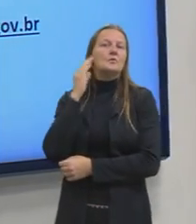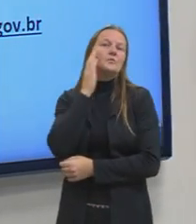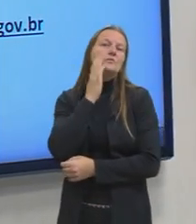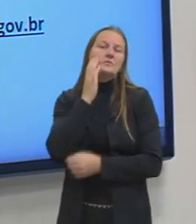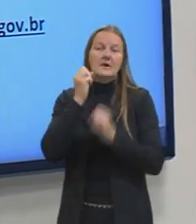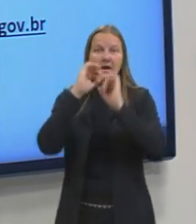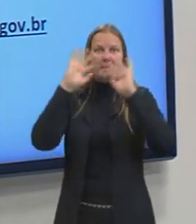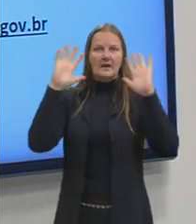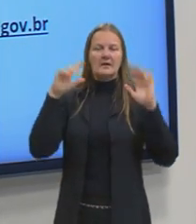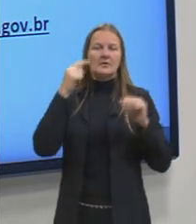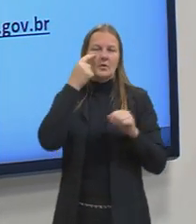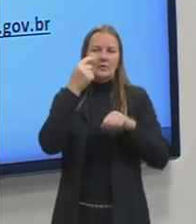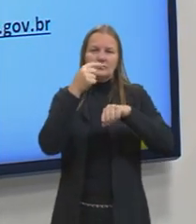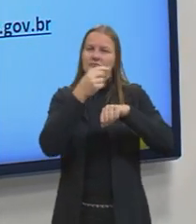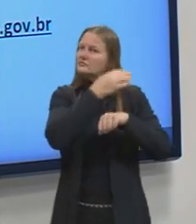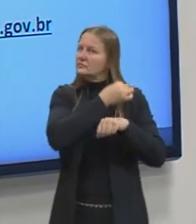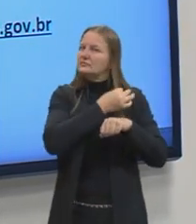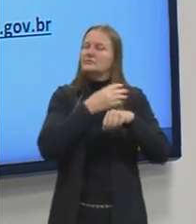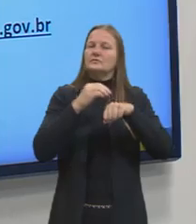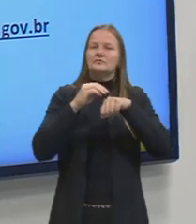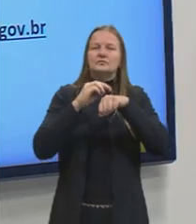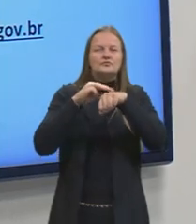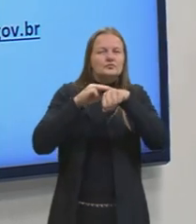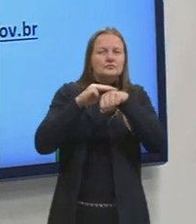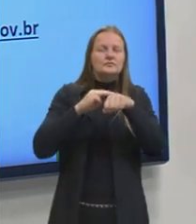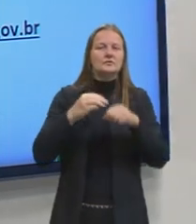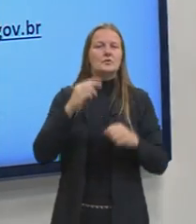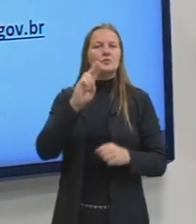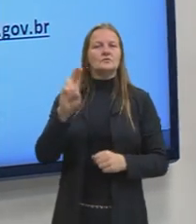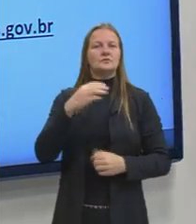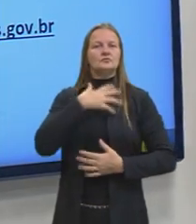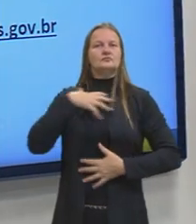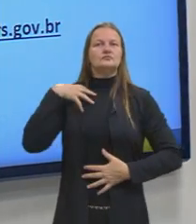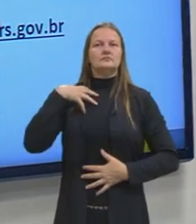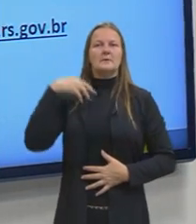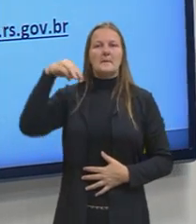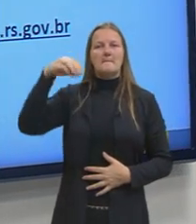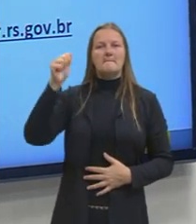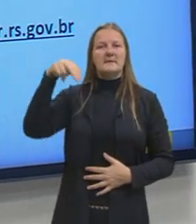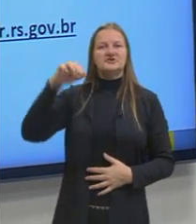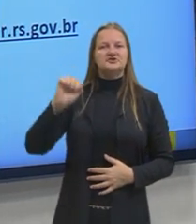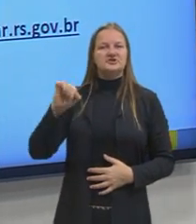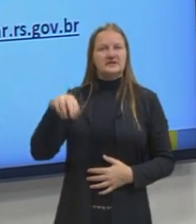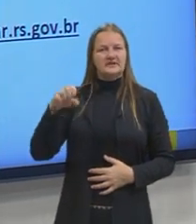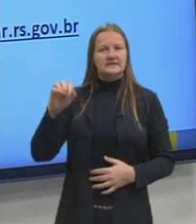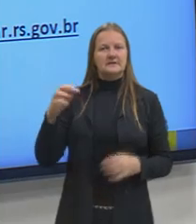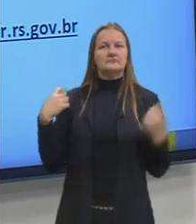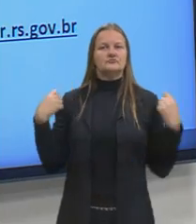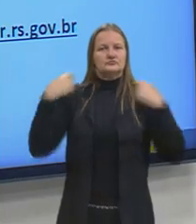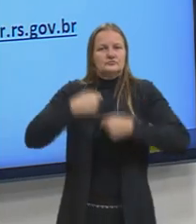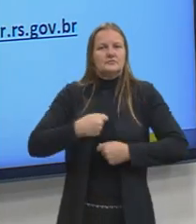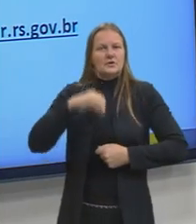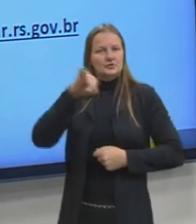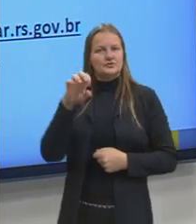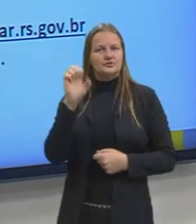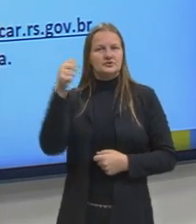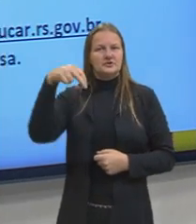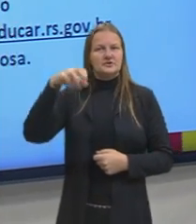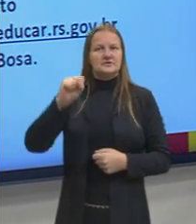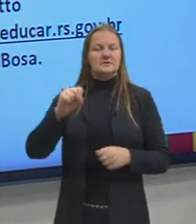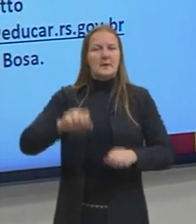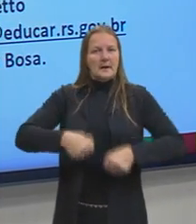tenho pele clara olhos e cabelos castanhos visto uma camiseta na genta uma camiseta a camisa jeans é por cima da minha camiseta